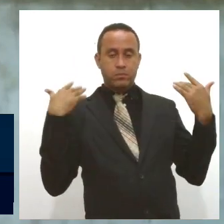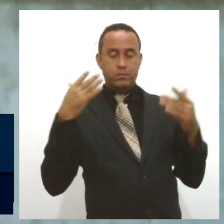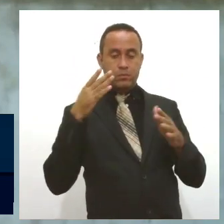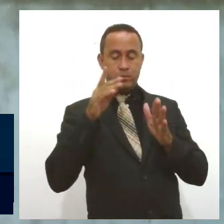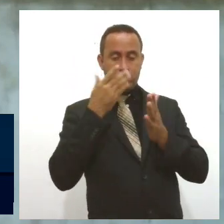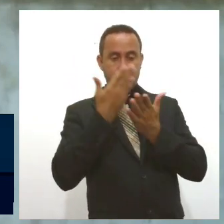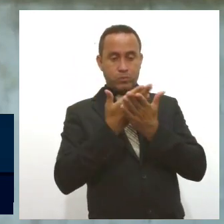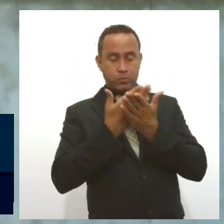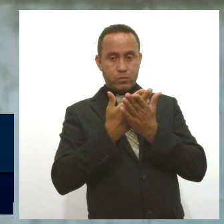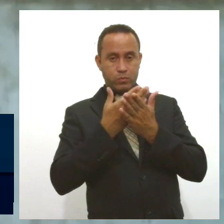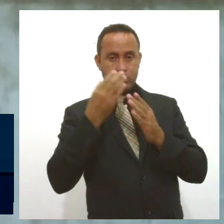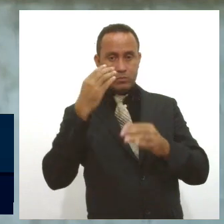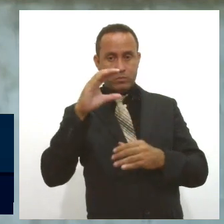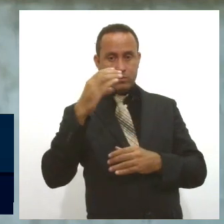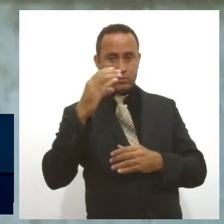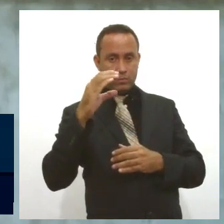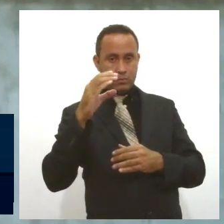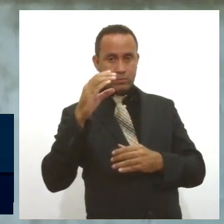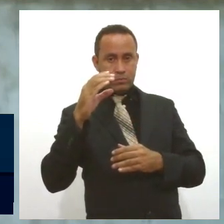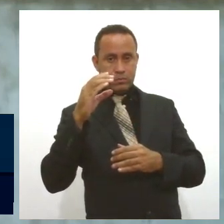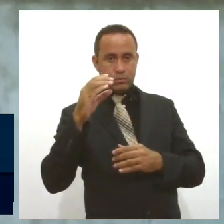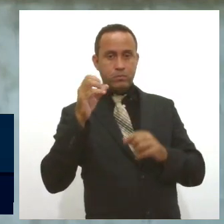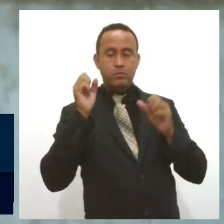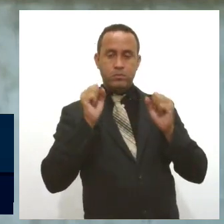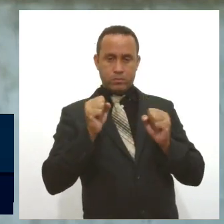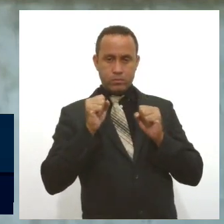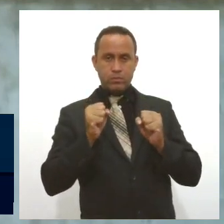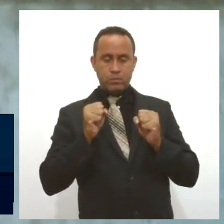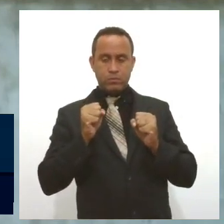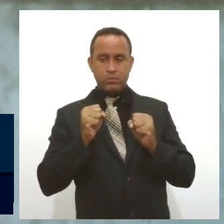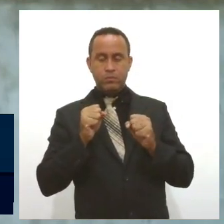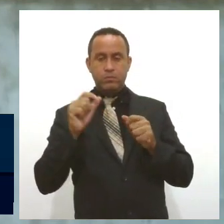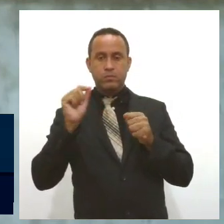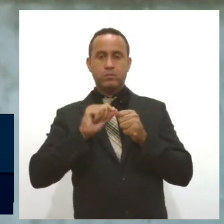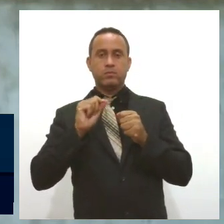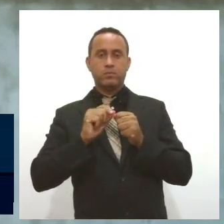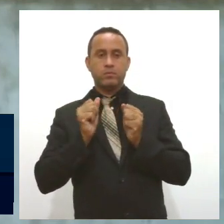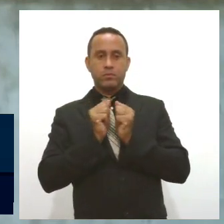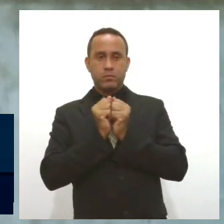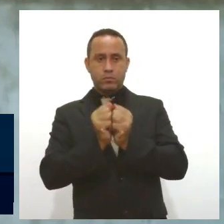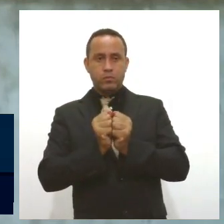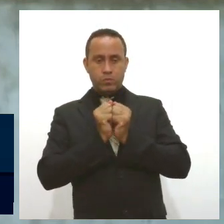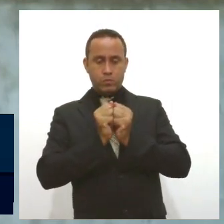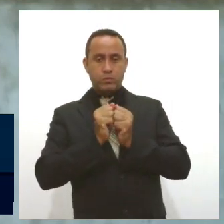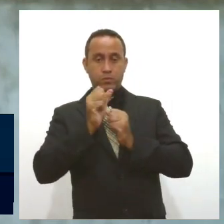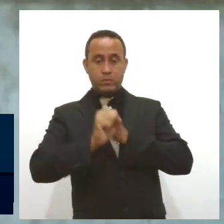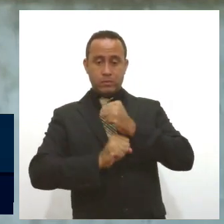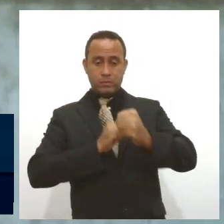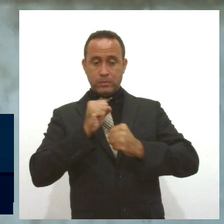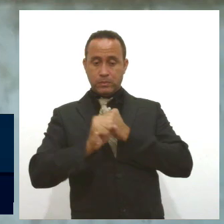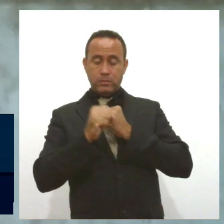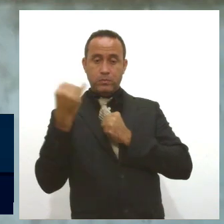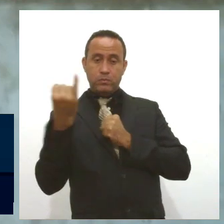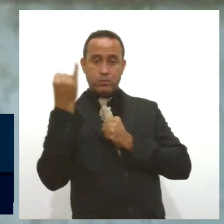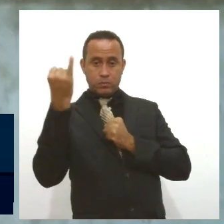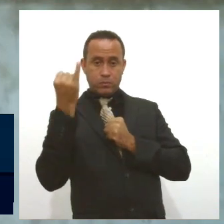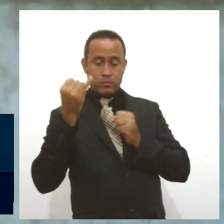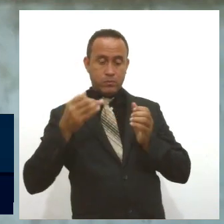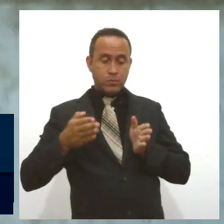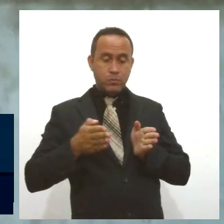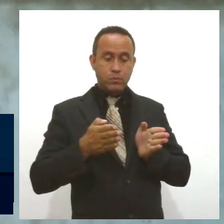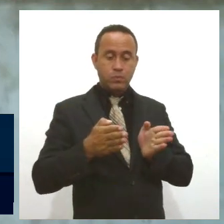nós tivemos condições de co-patrocinar essa expedição. E a desse ano foi muito relevante, porque pegou o